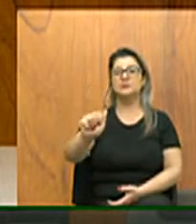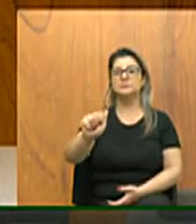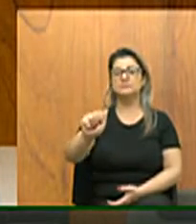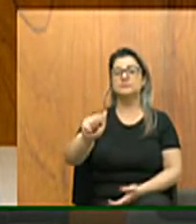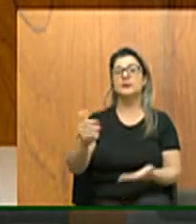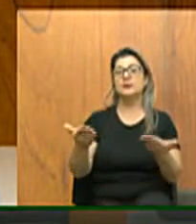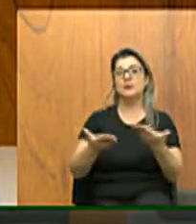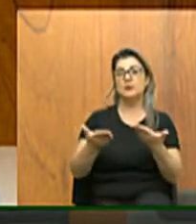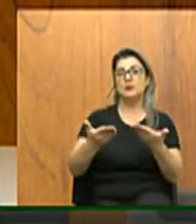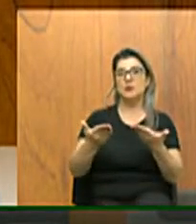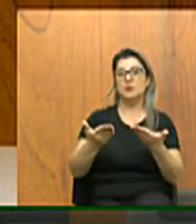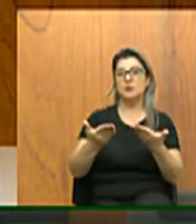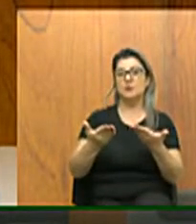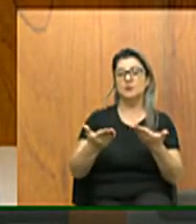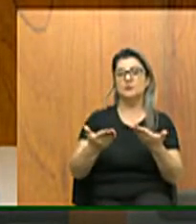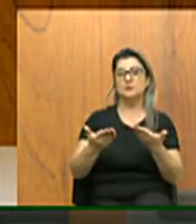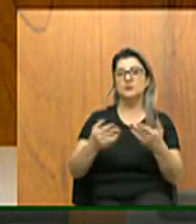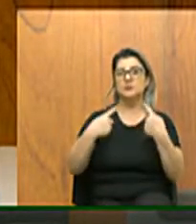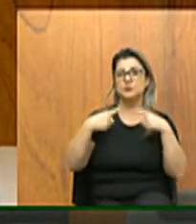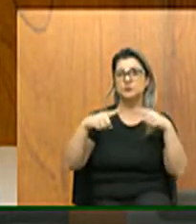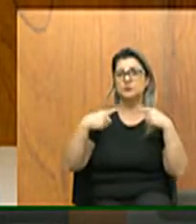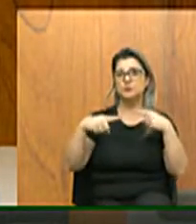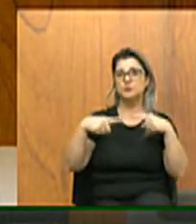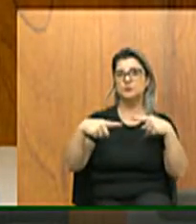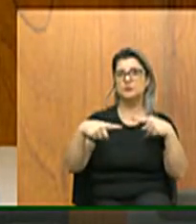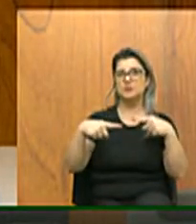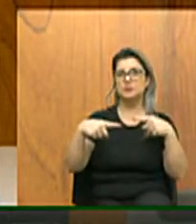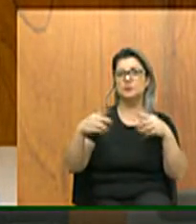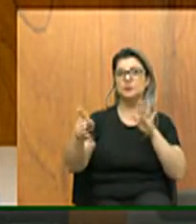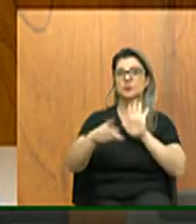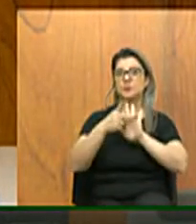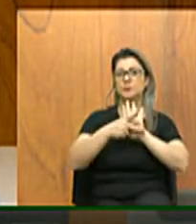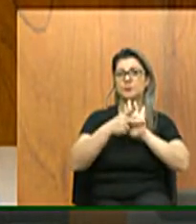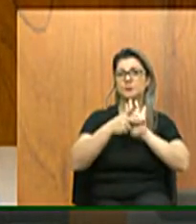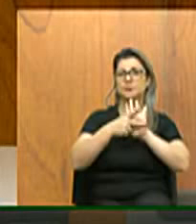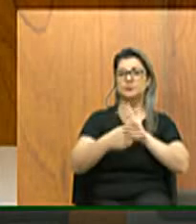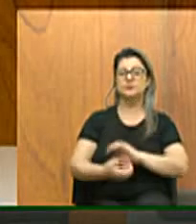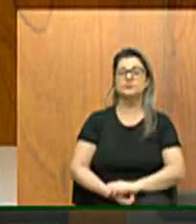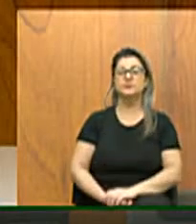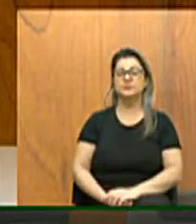Está em discussão o projeto.